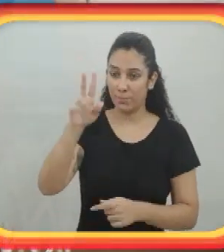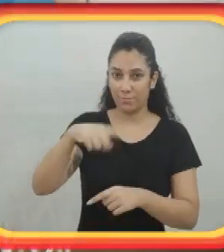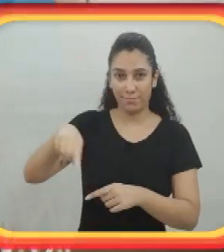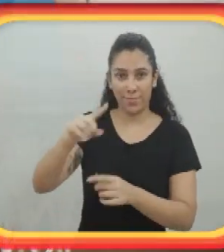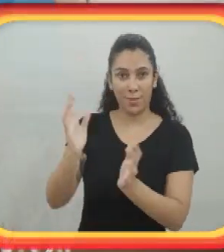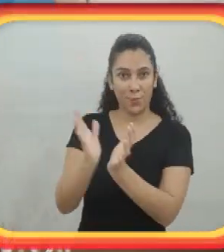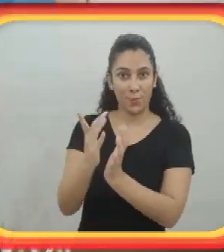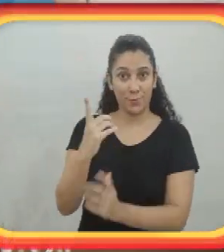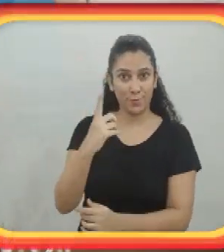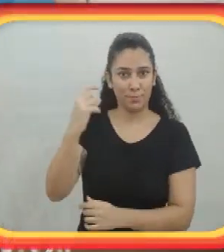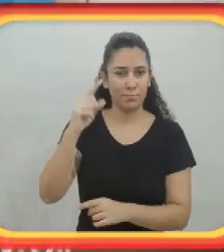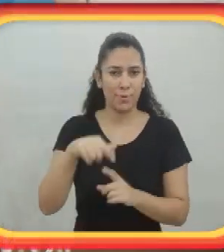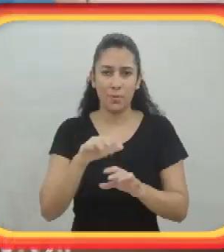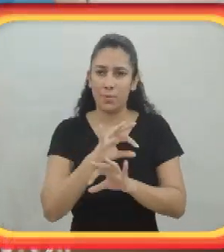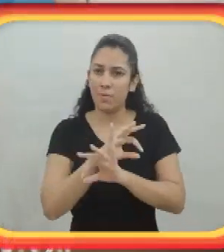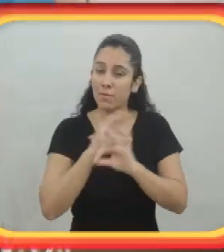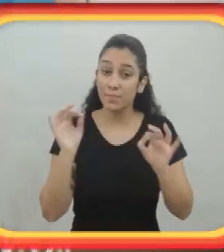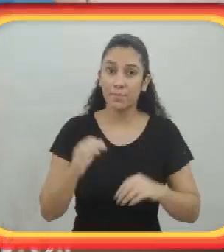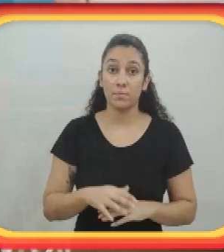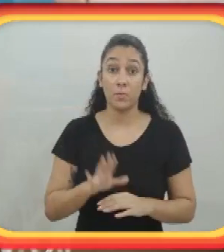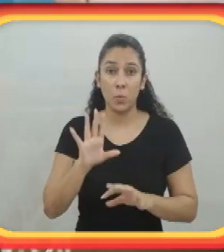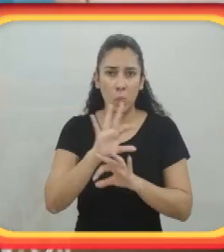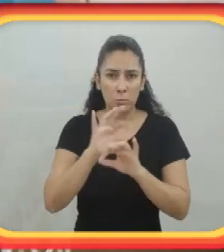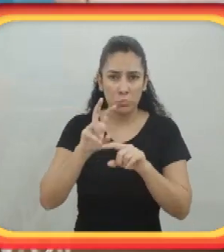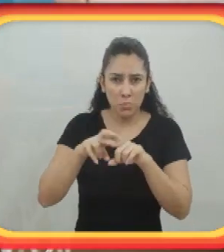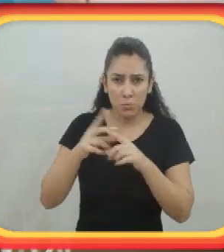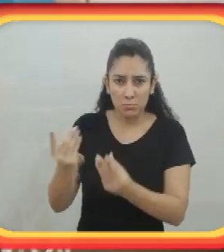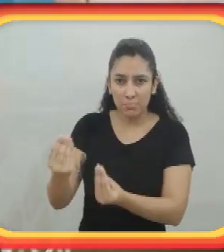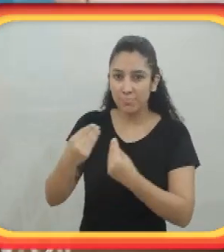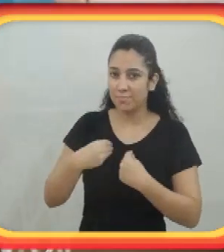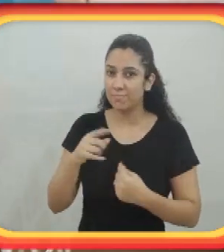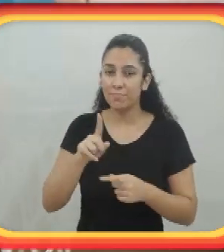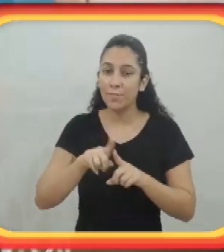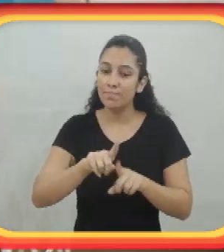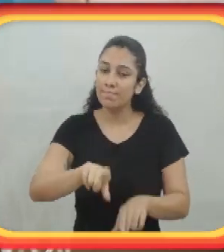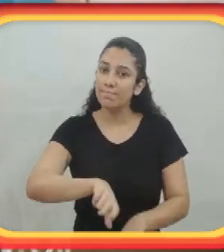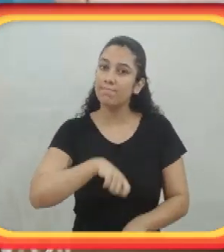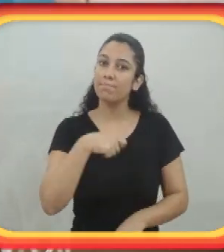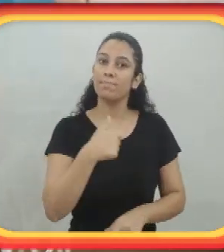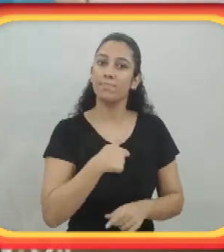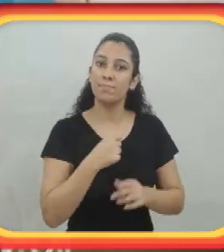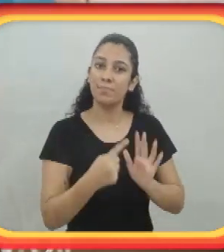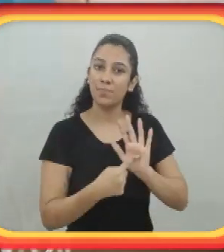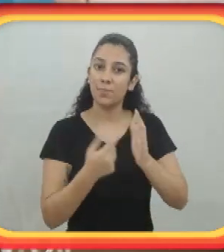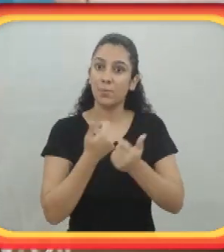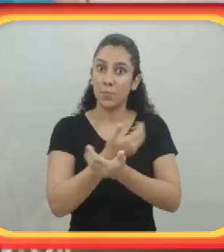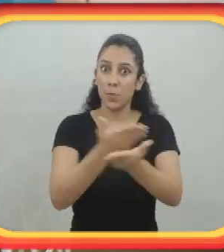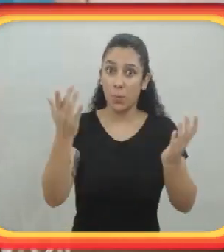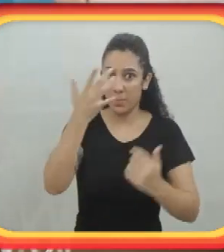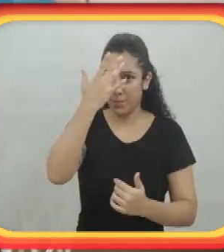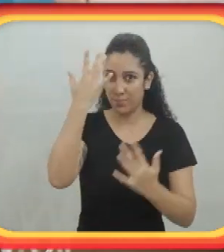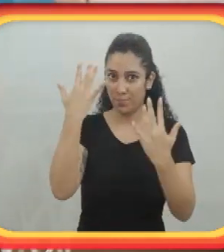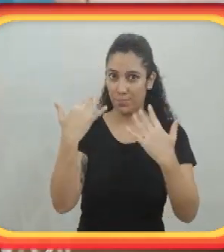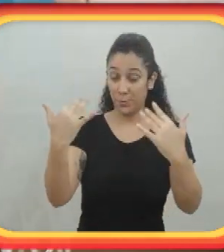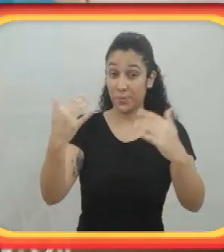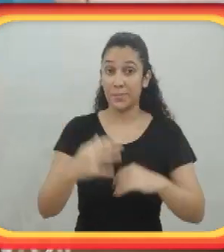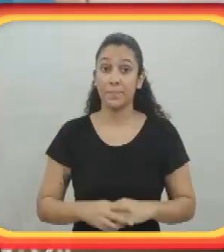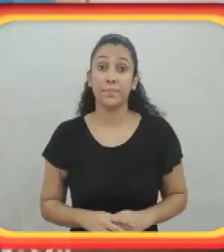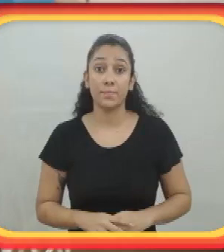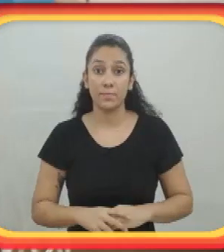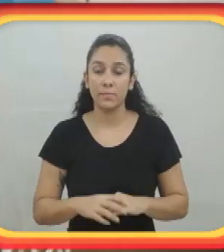foi, assim, ótimo, né? Foi ótimo não só para me dar, digamos assim,